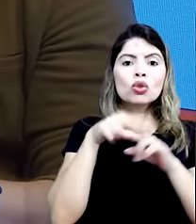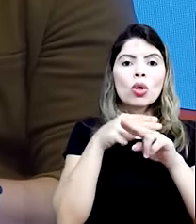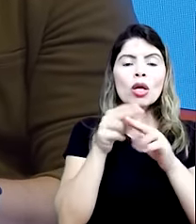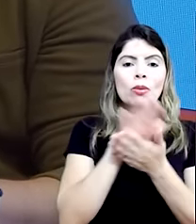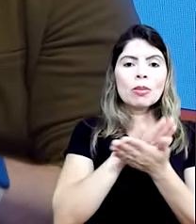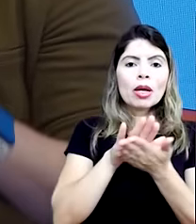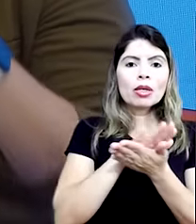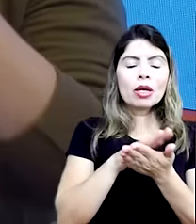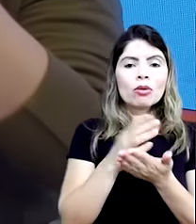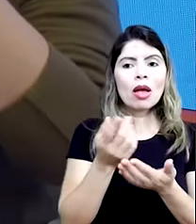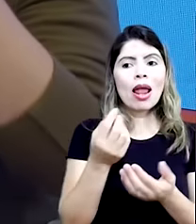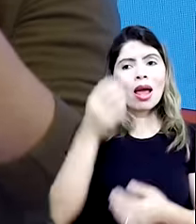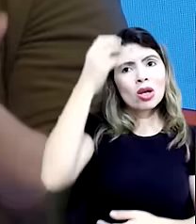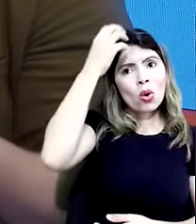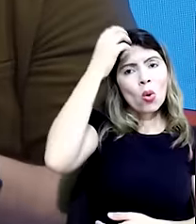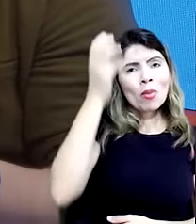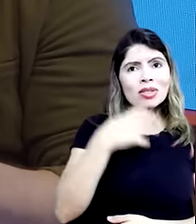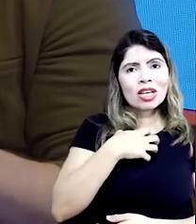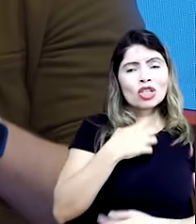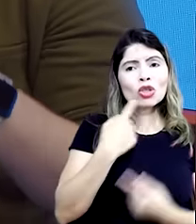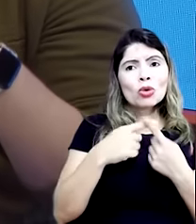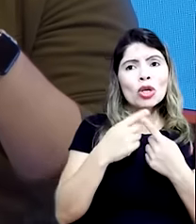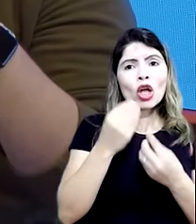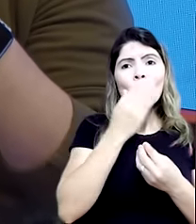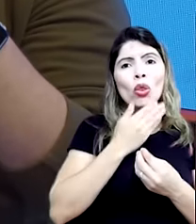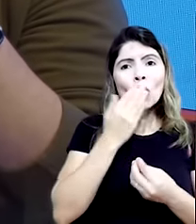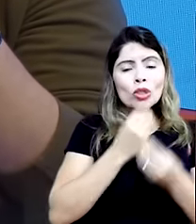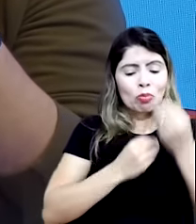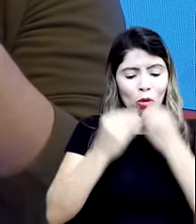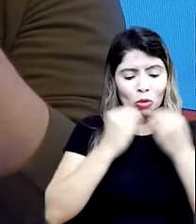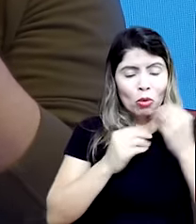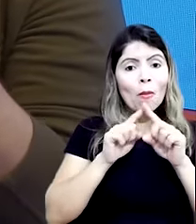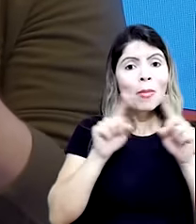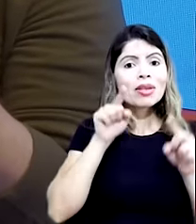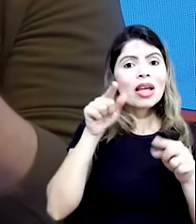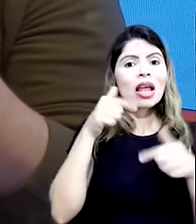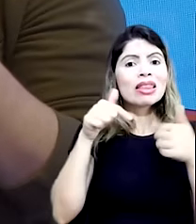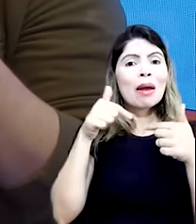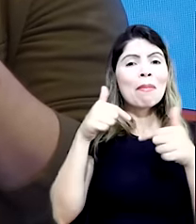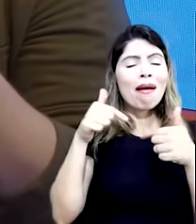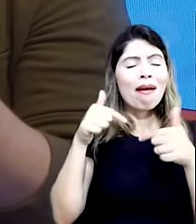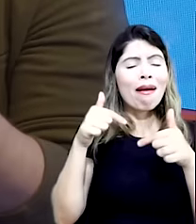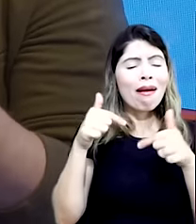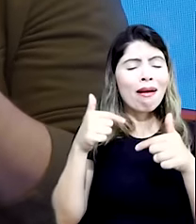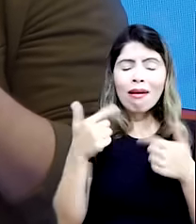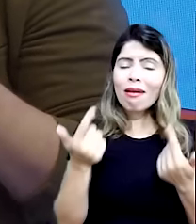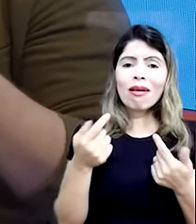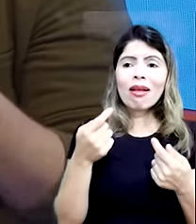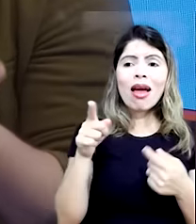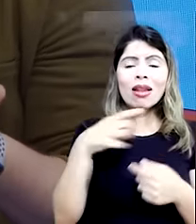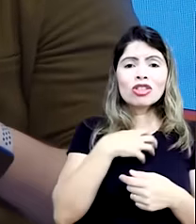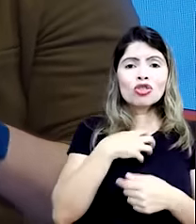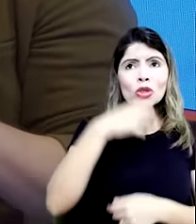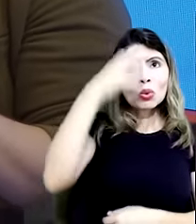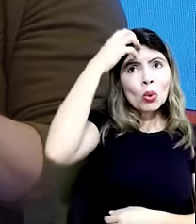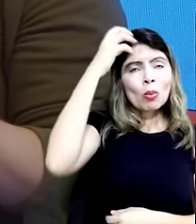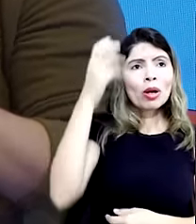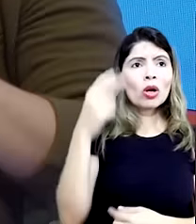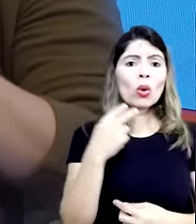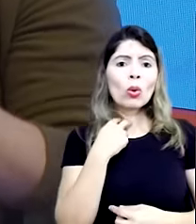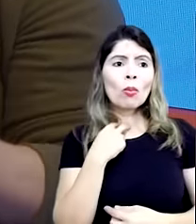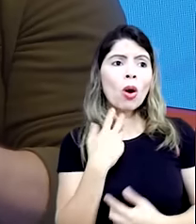toda vez que vai comer o brigadeiro Mas ela é uma pessoa que trabalha muito e que sente essa sensação de culpa entre poder e não poder